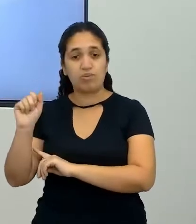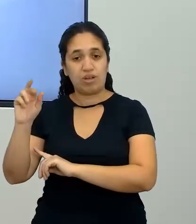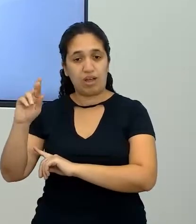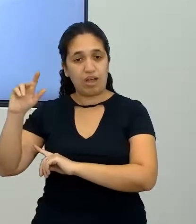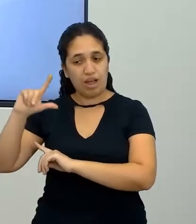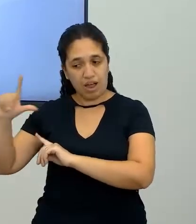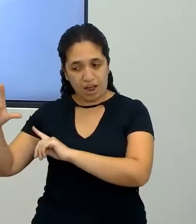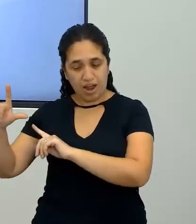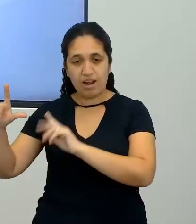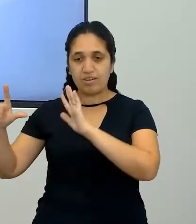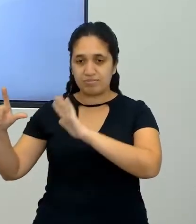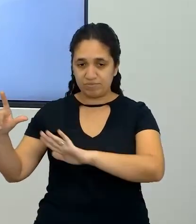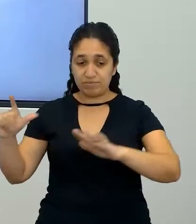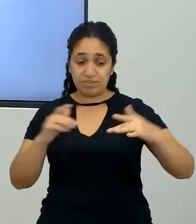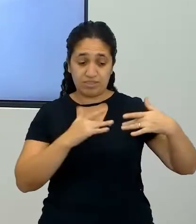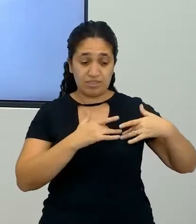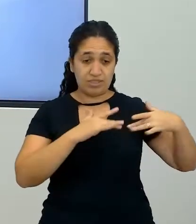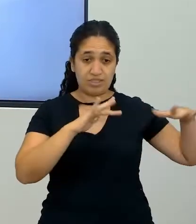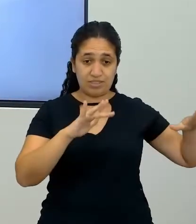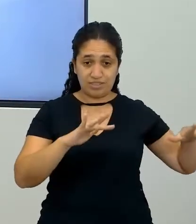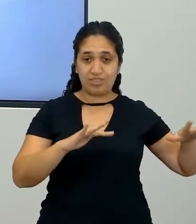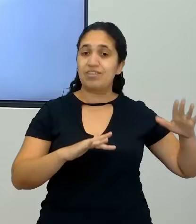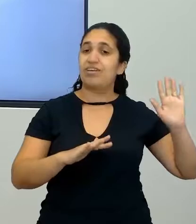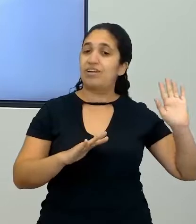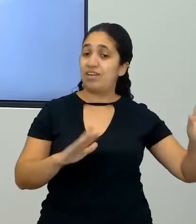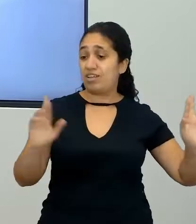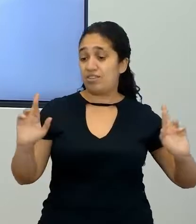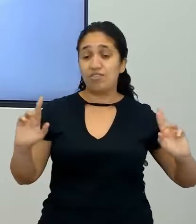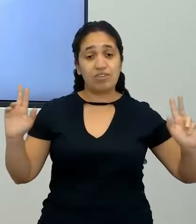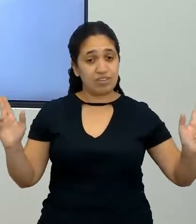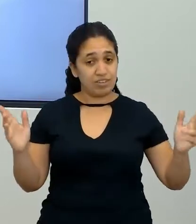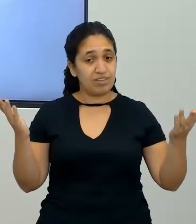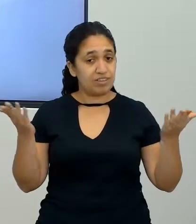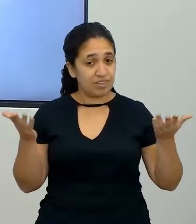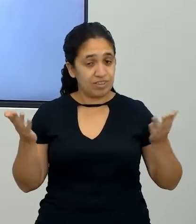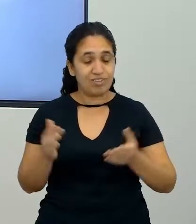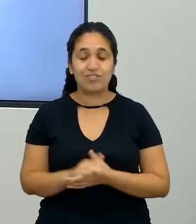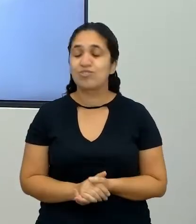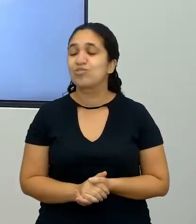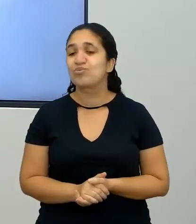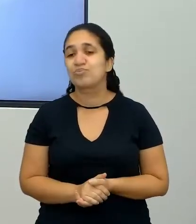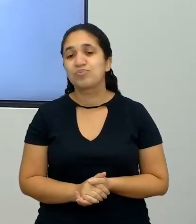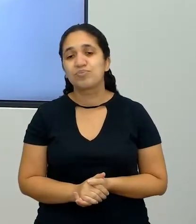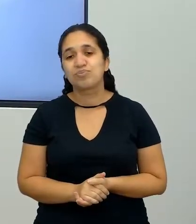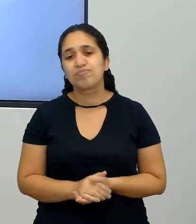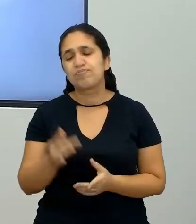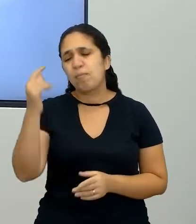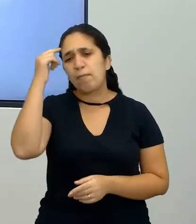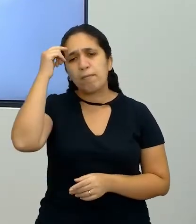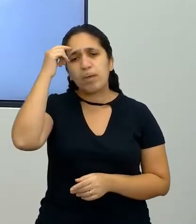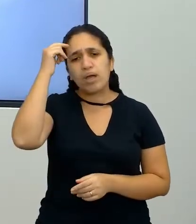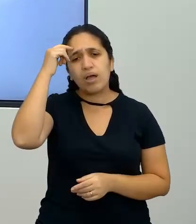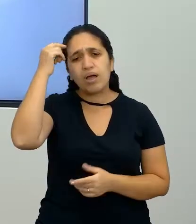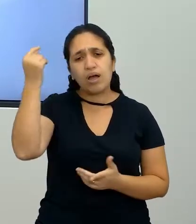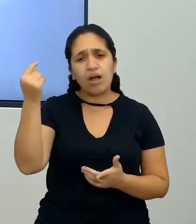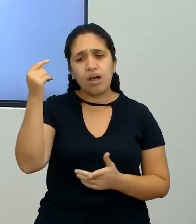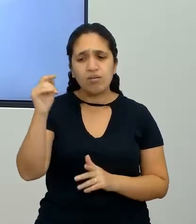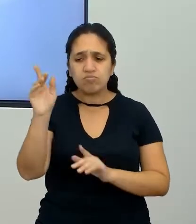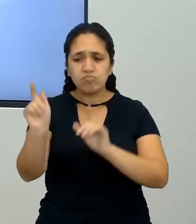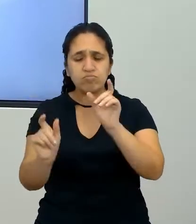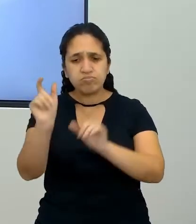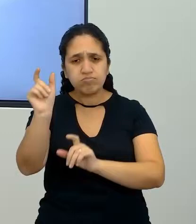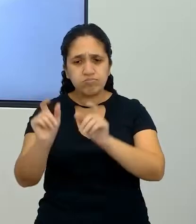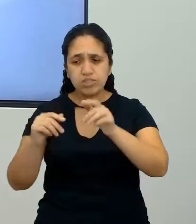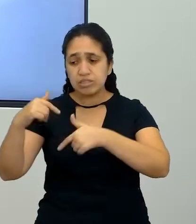de solidariedade orgânica para o Durkheim, diz respeito a ideia de que os trabalhadores no